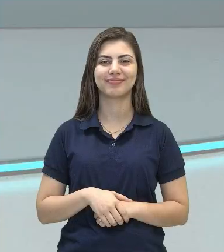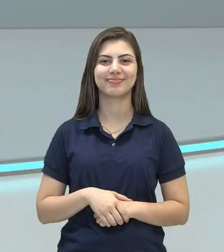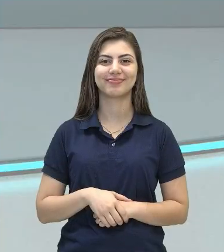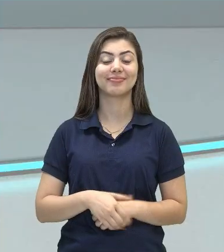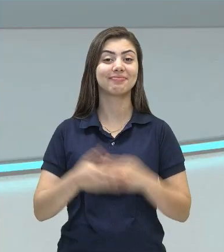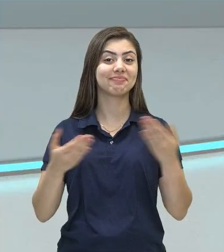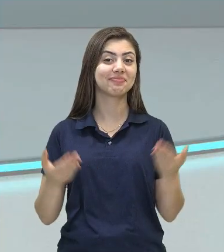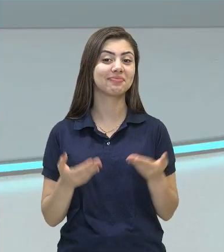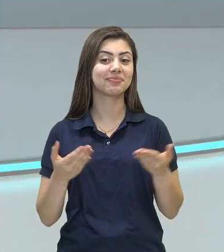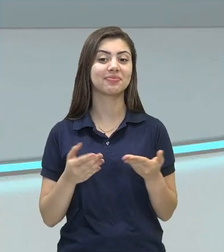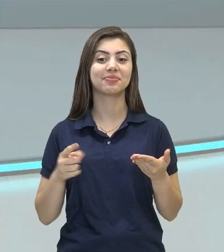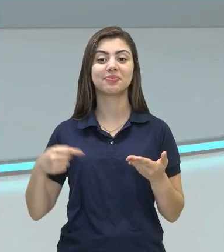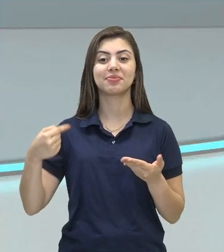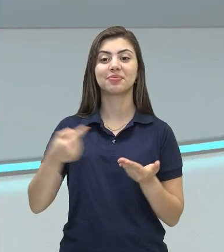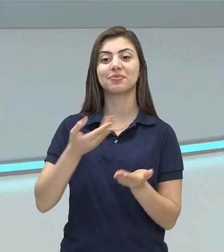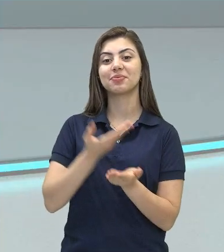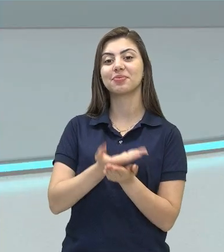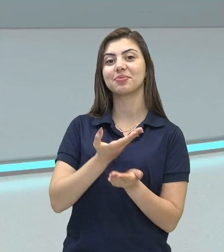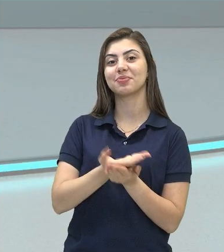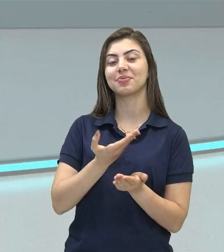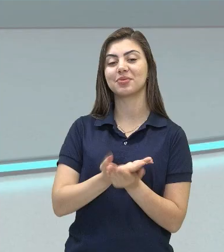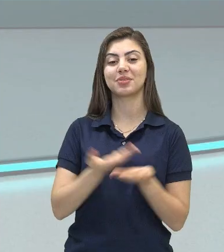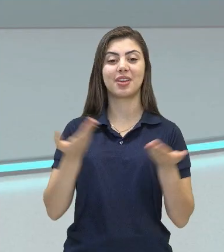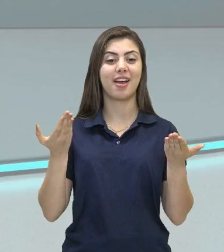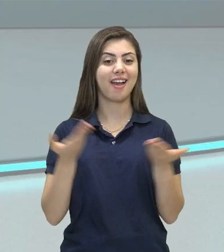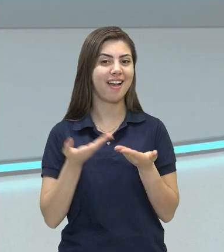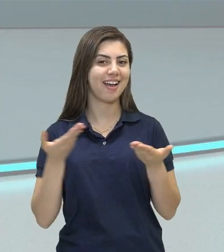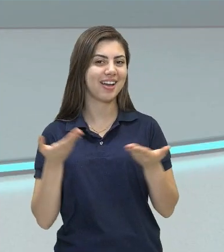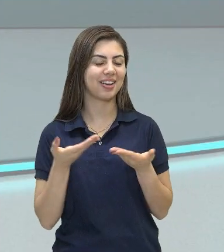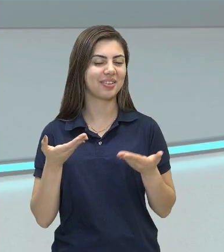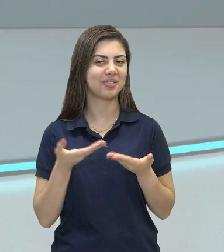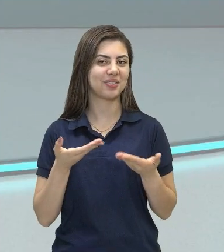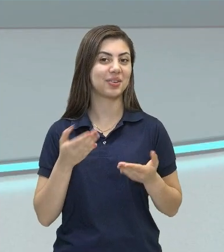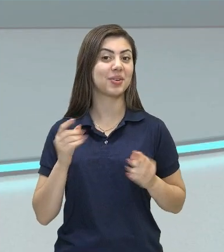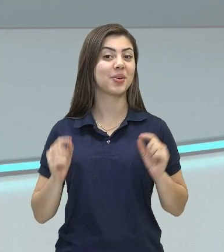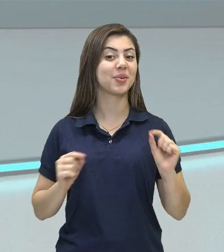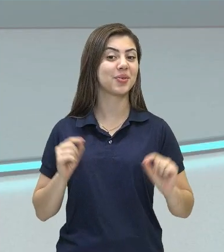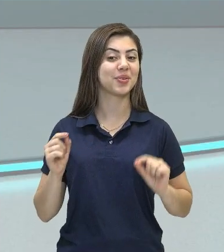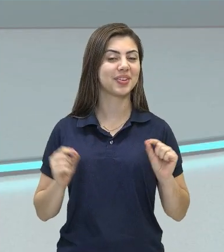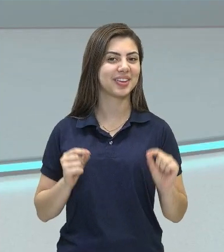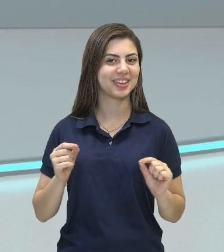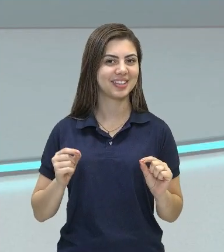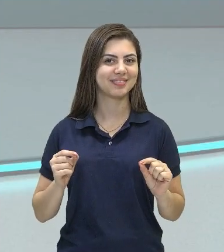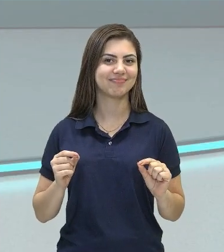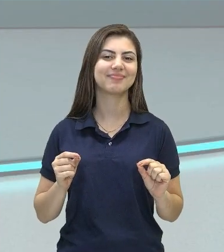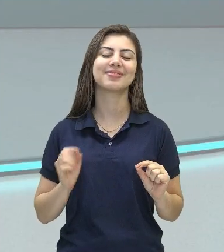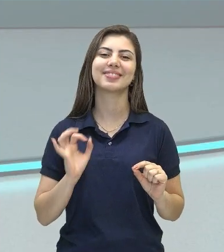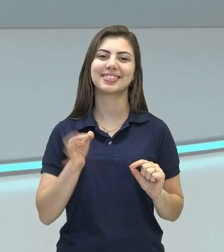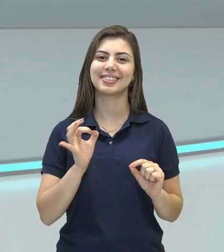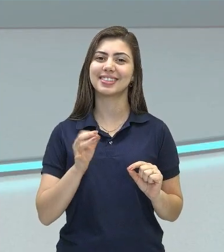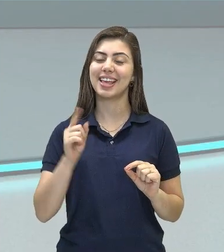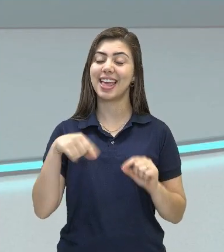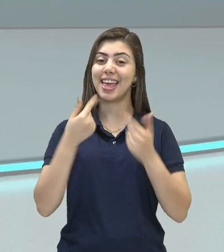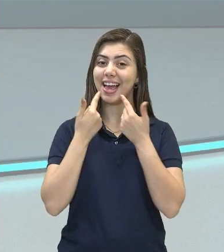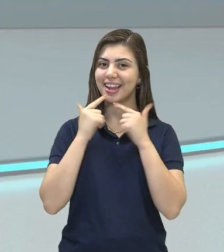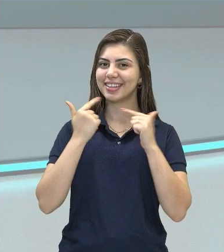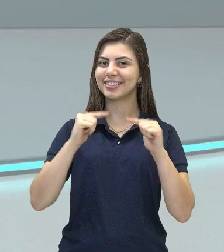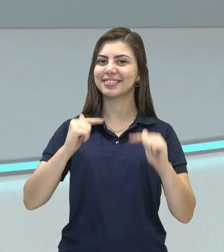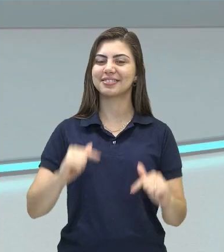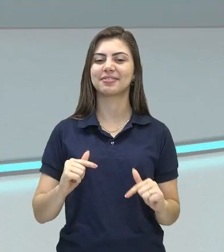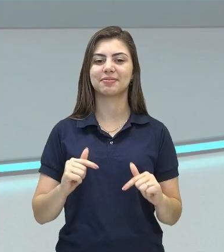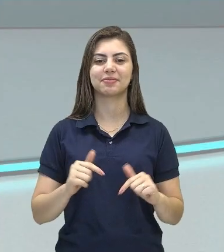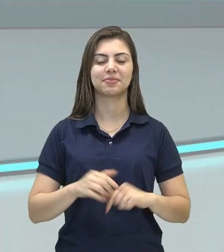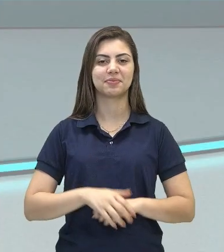Hoje nós vamos mergulhar nesse mundo constituído da linguagem e que